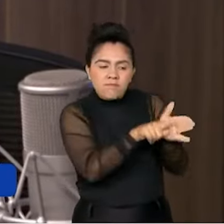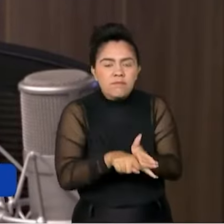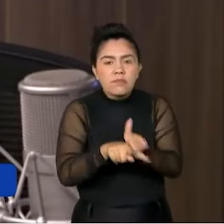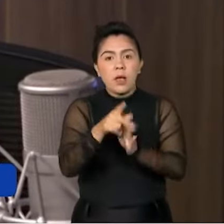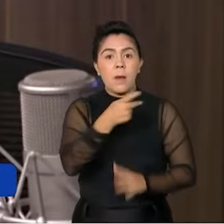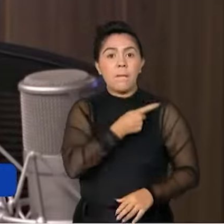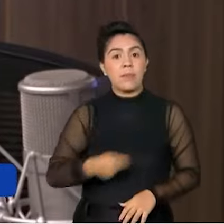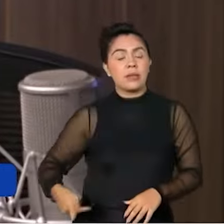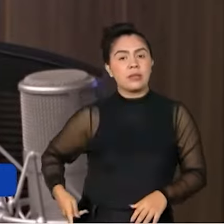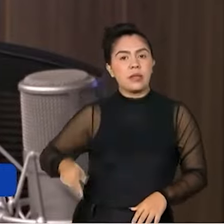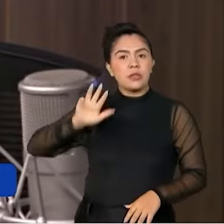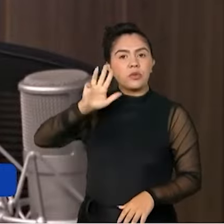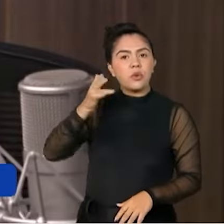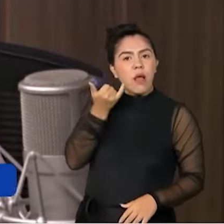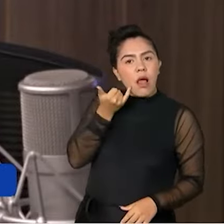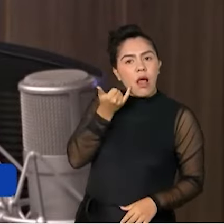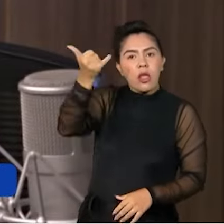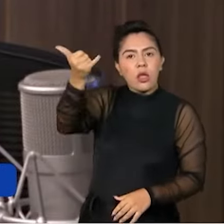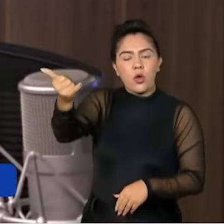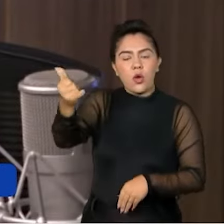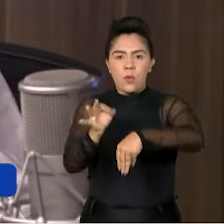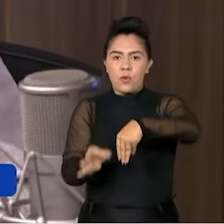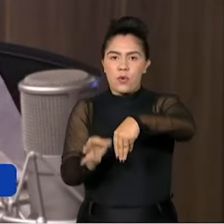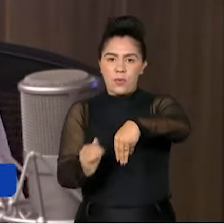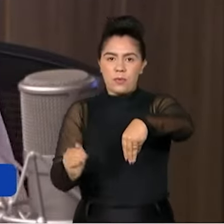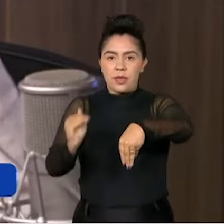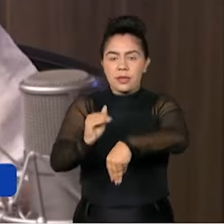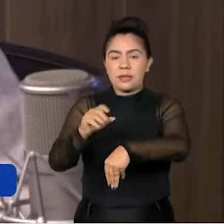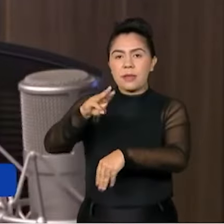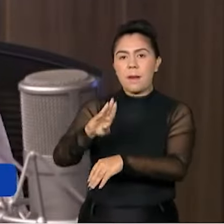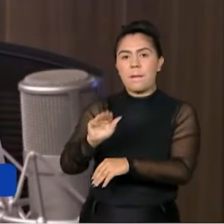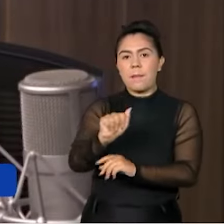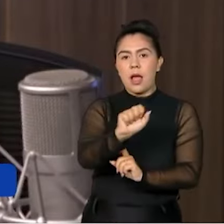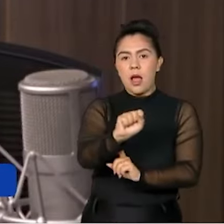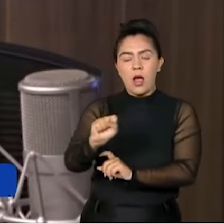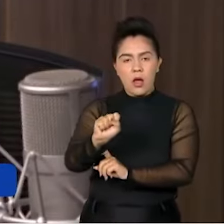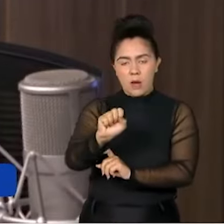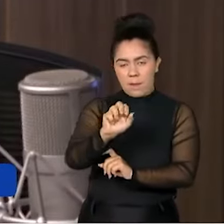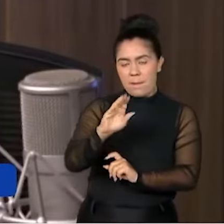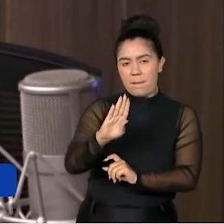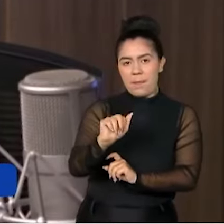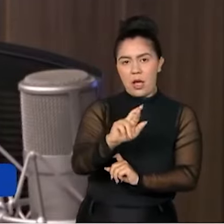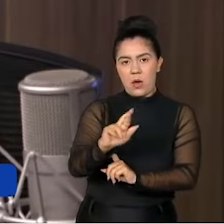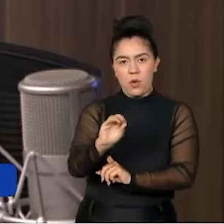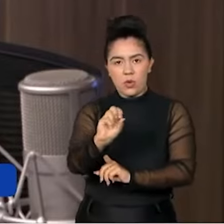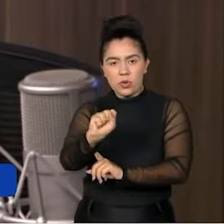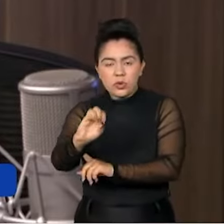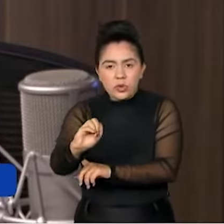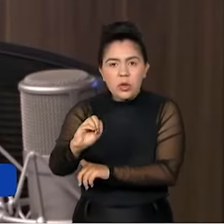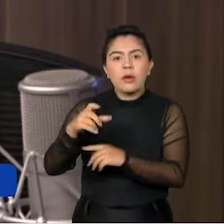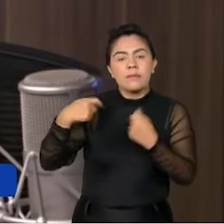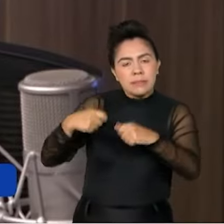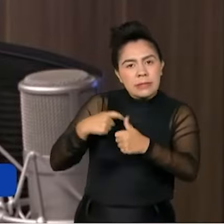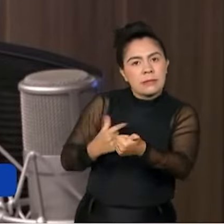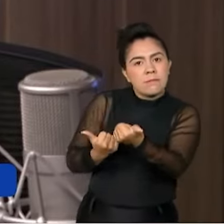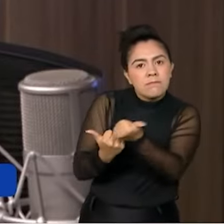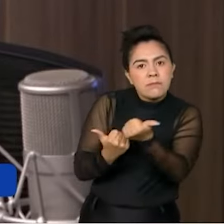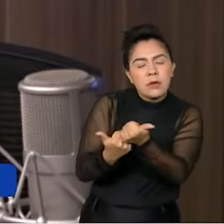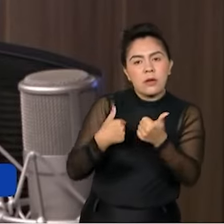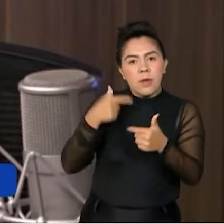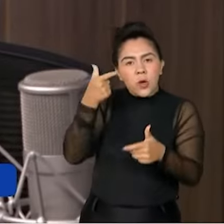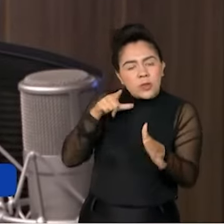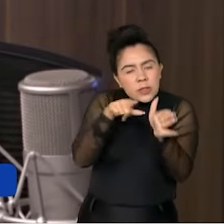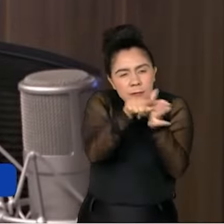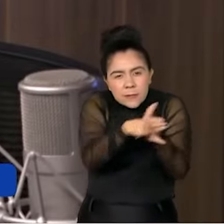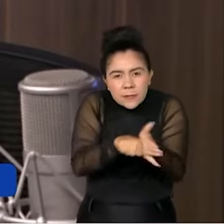para o presidente Barroso para que haja suporte legal para que essa investigação possa acontecer com